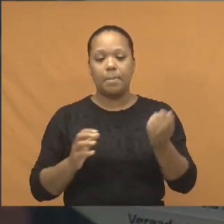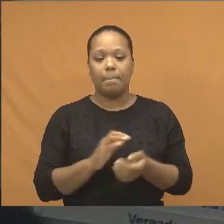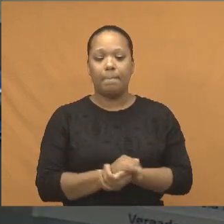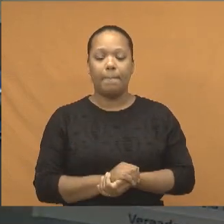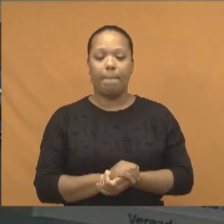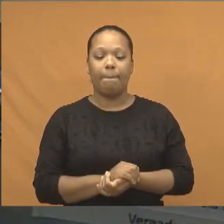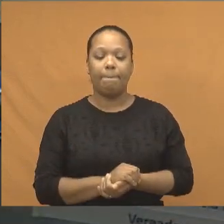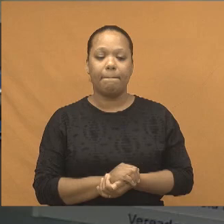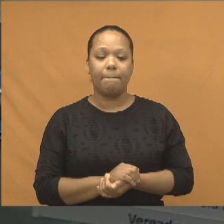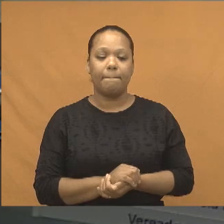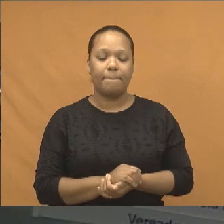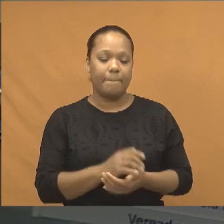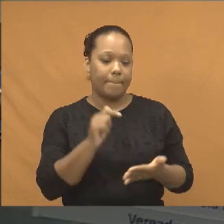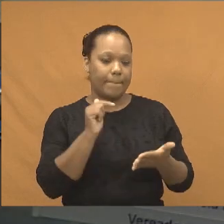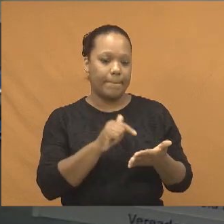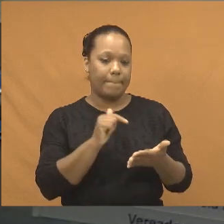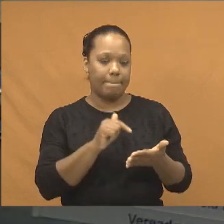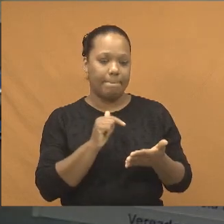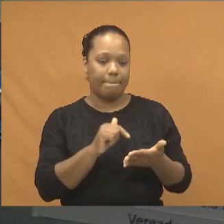Aqui